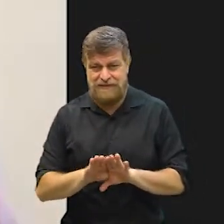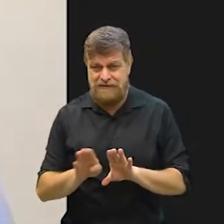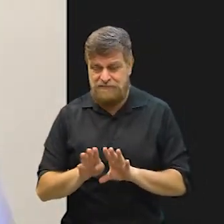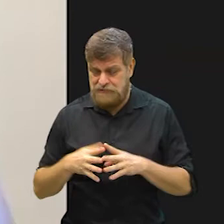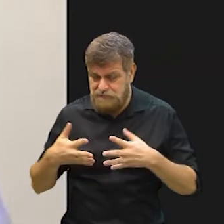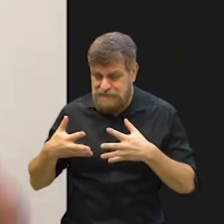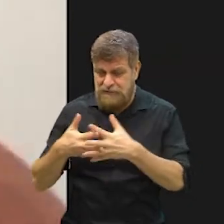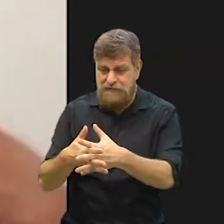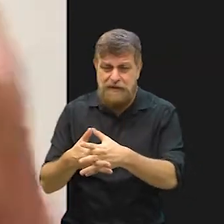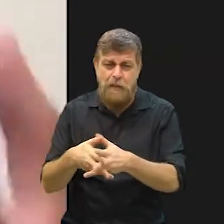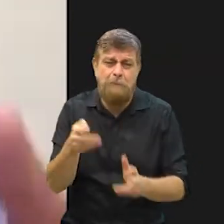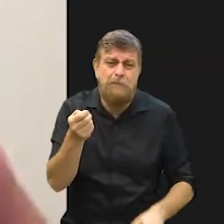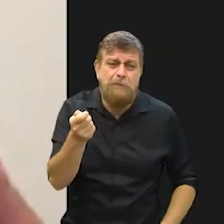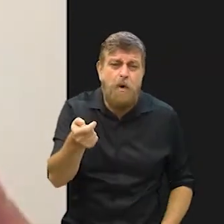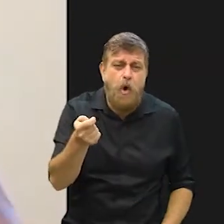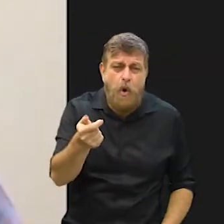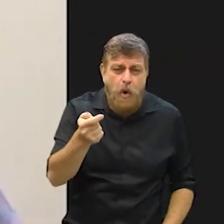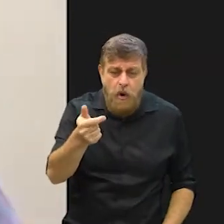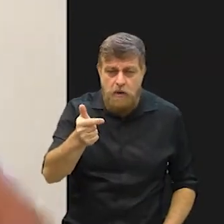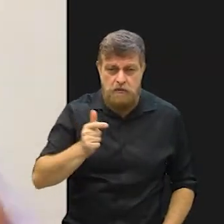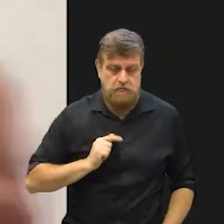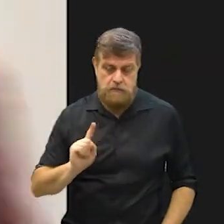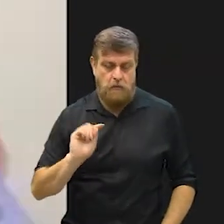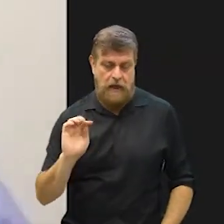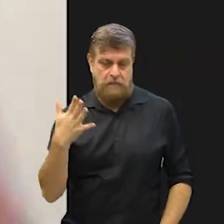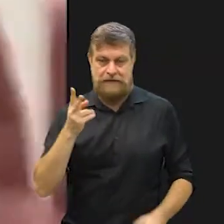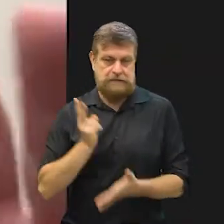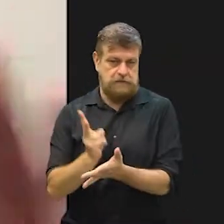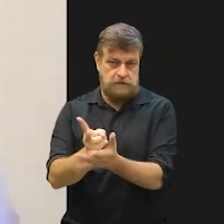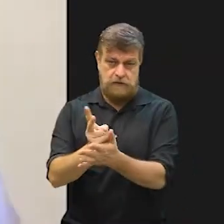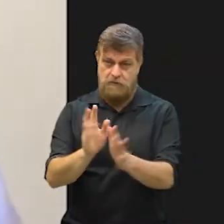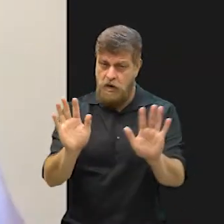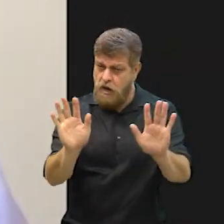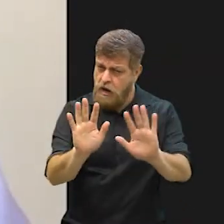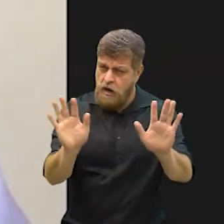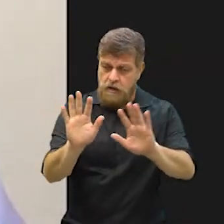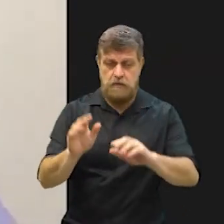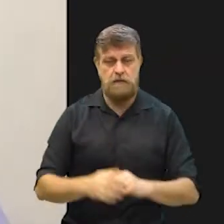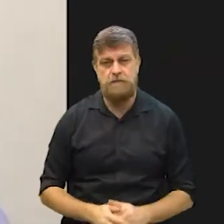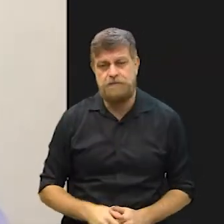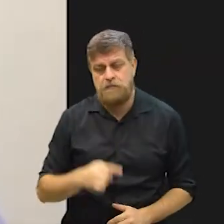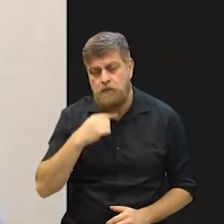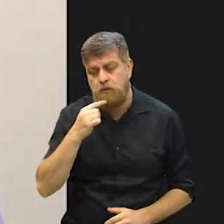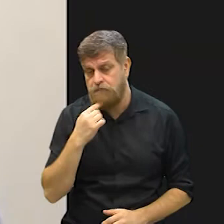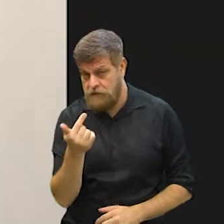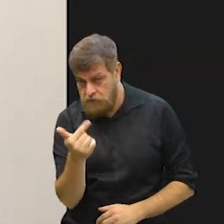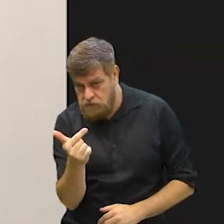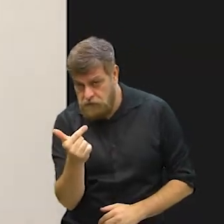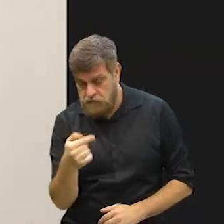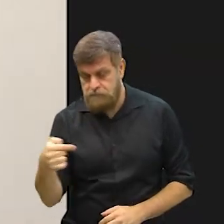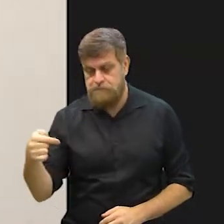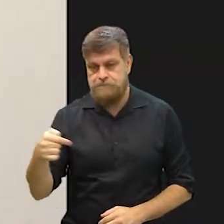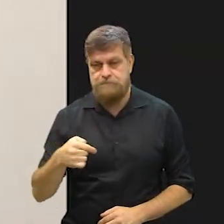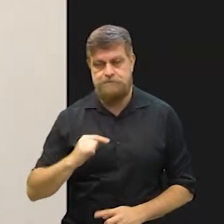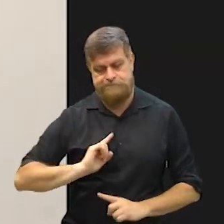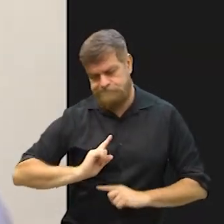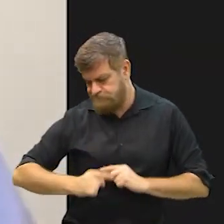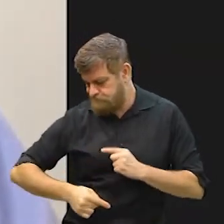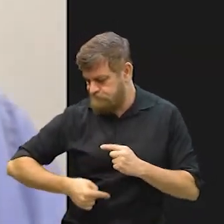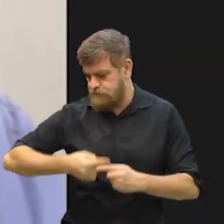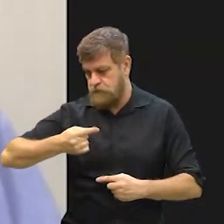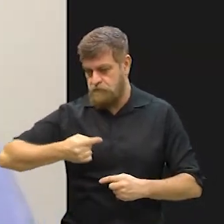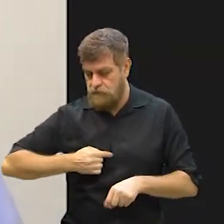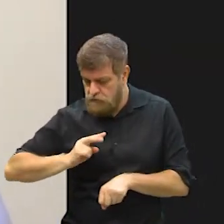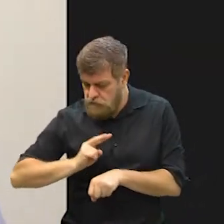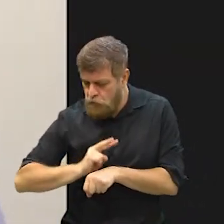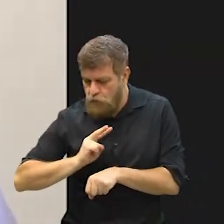as complicações são mínimas, são infrequentes demais, e, sem dúvida nenhuma, os benefícios que a